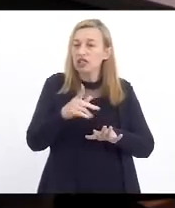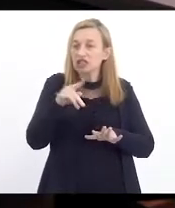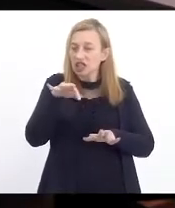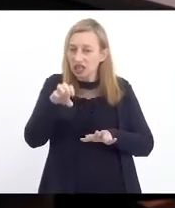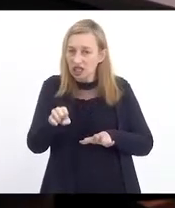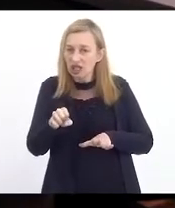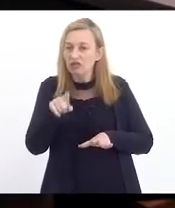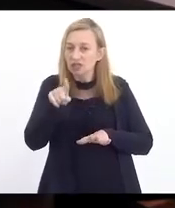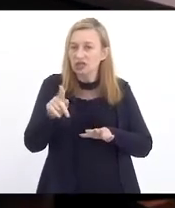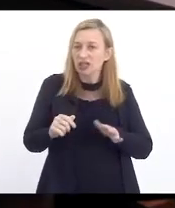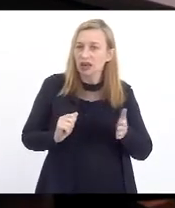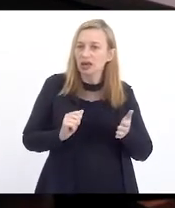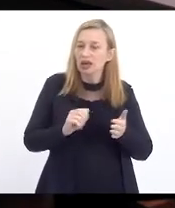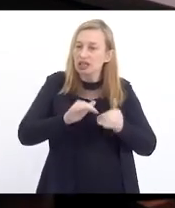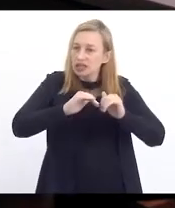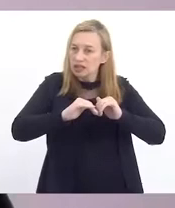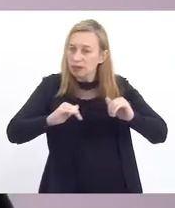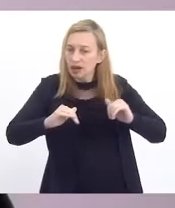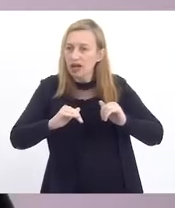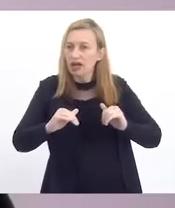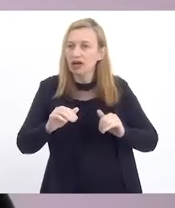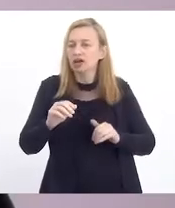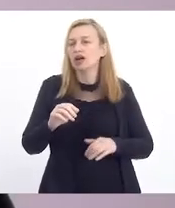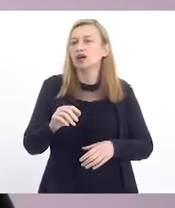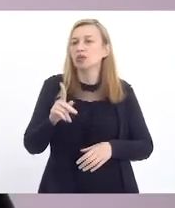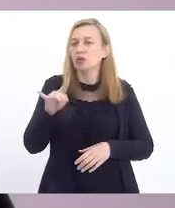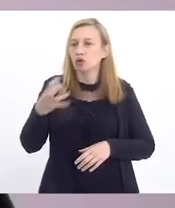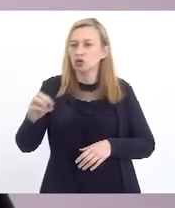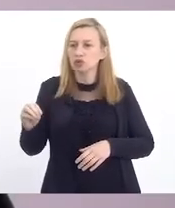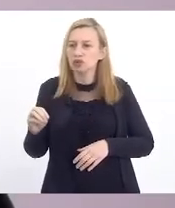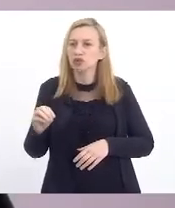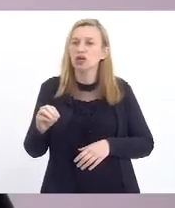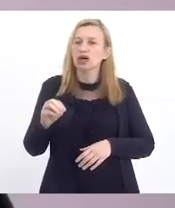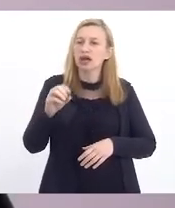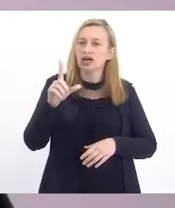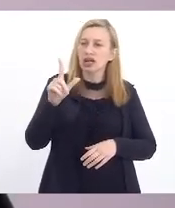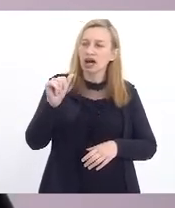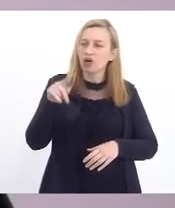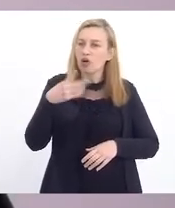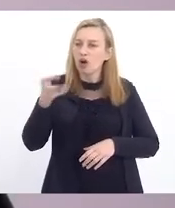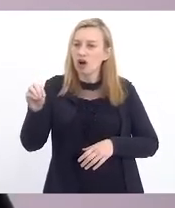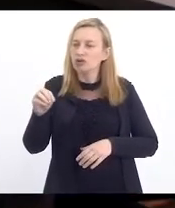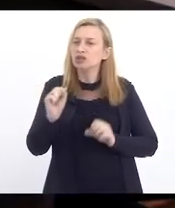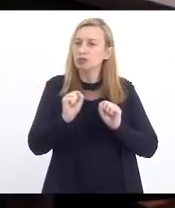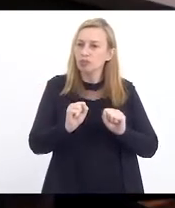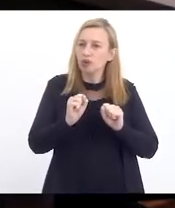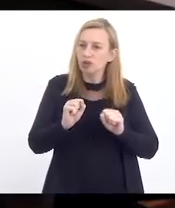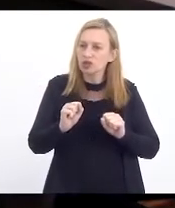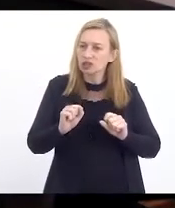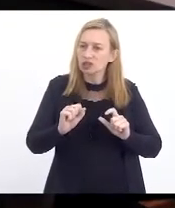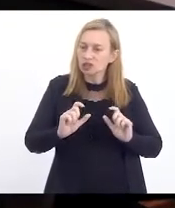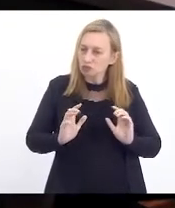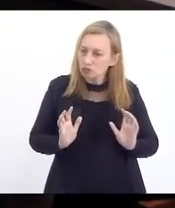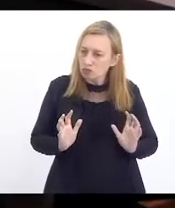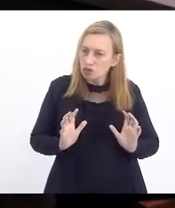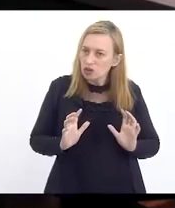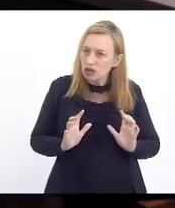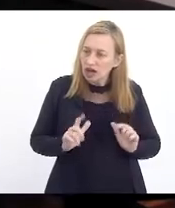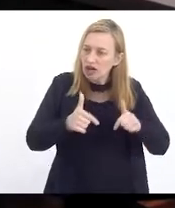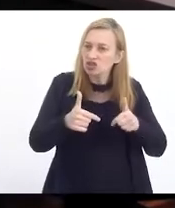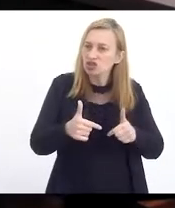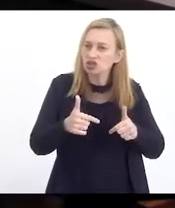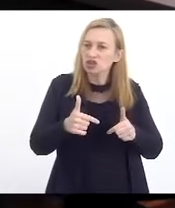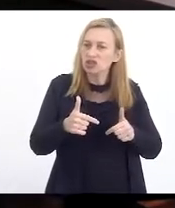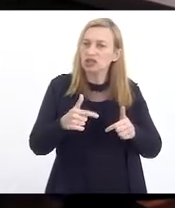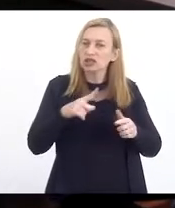separa o Rio Poços do Lagoão. Se a gente pode agilizar ou impulsionar, ou ter